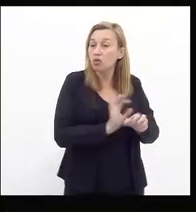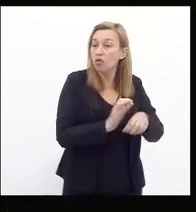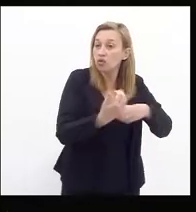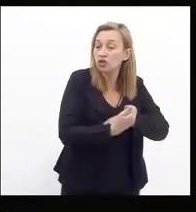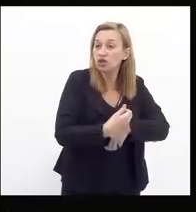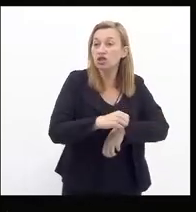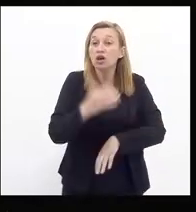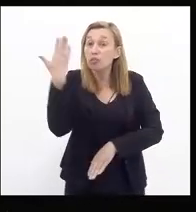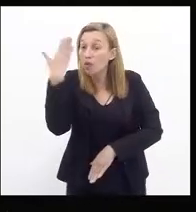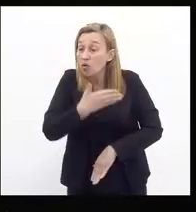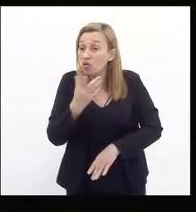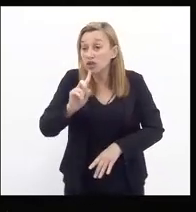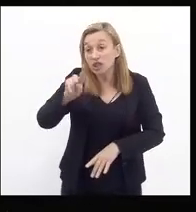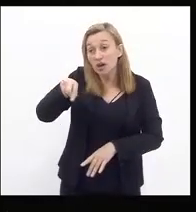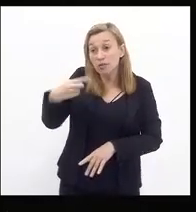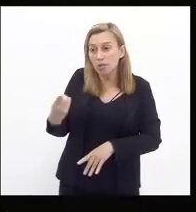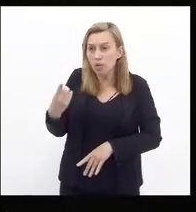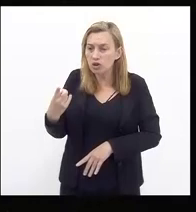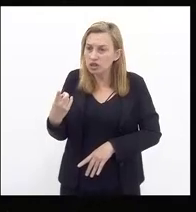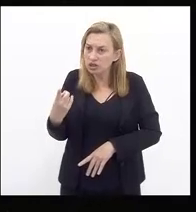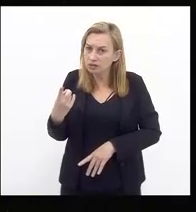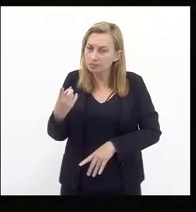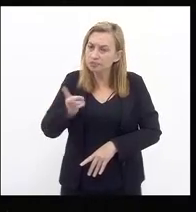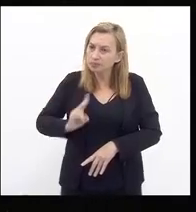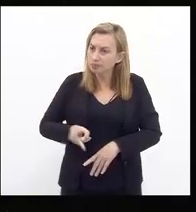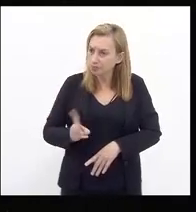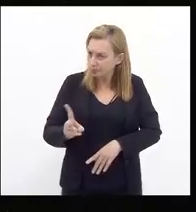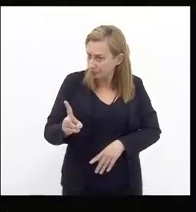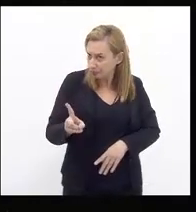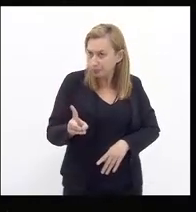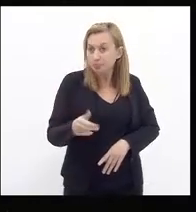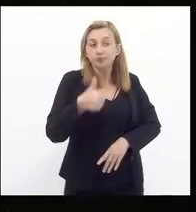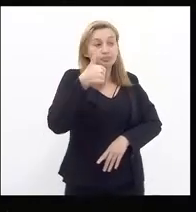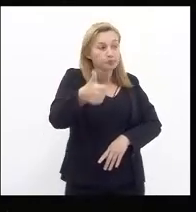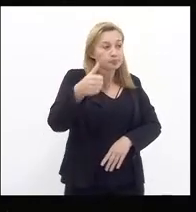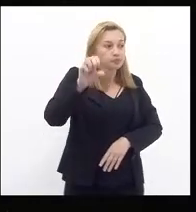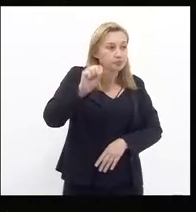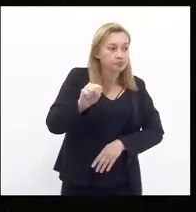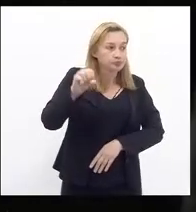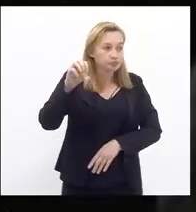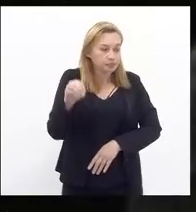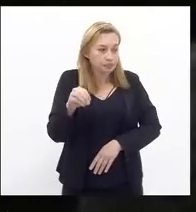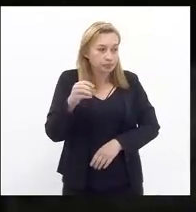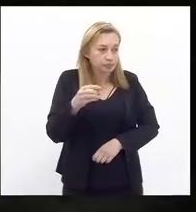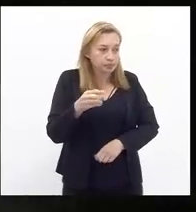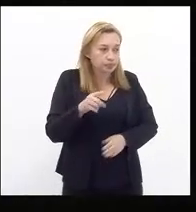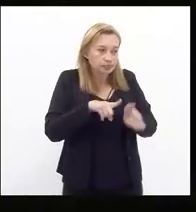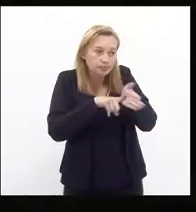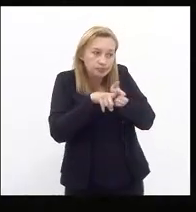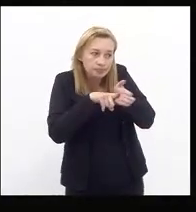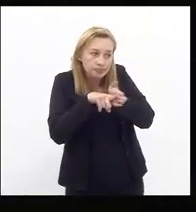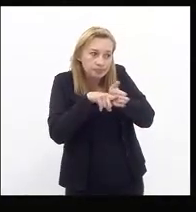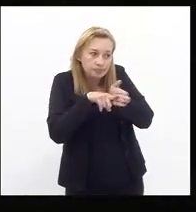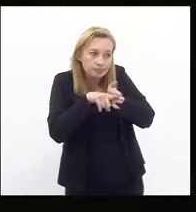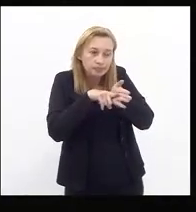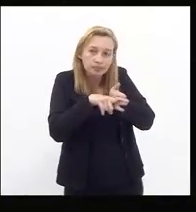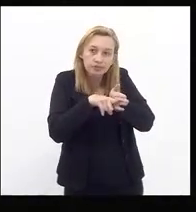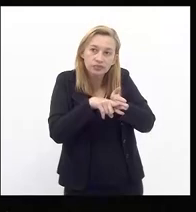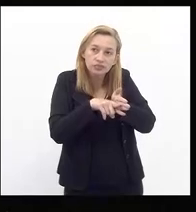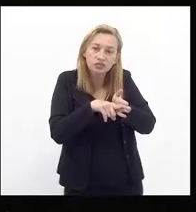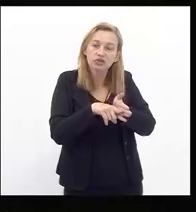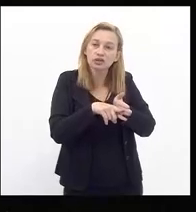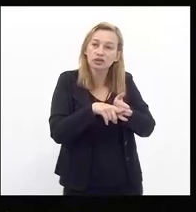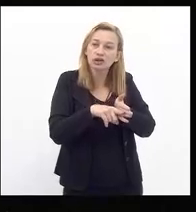depois de ser ainda em andamento 180 investigações sobre a